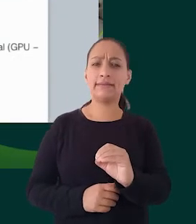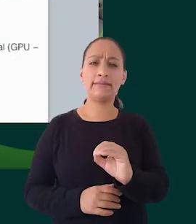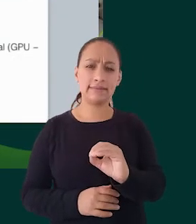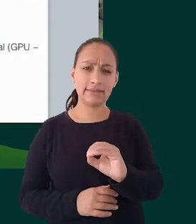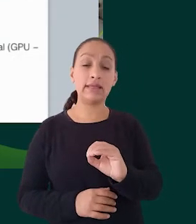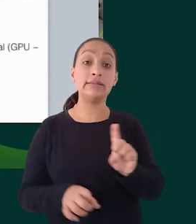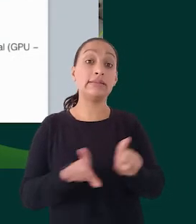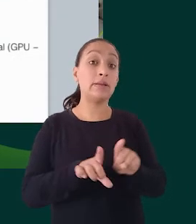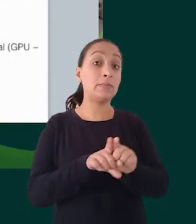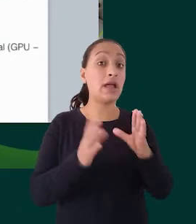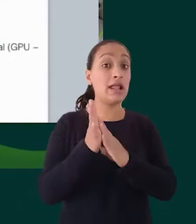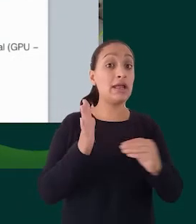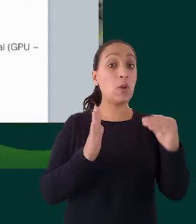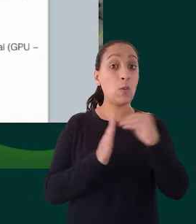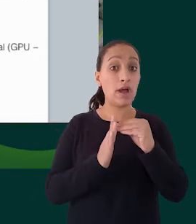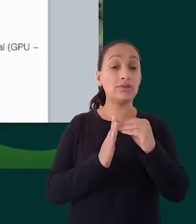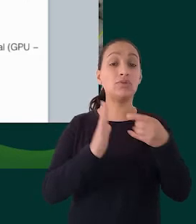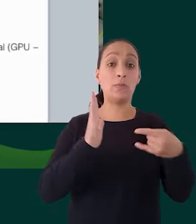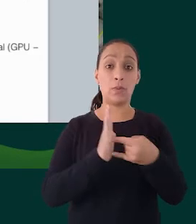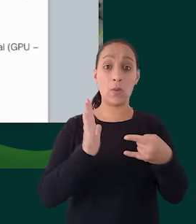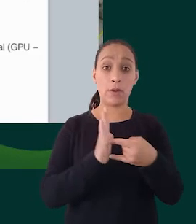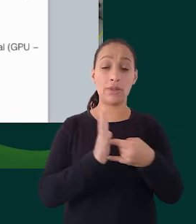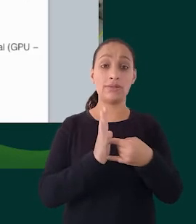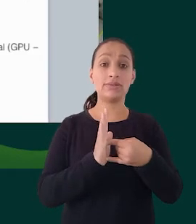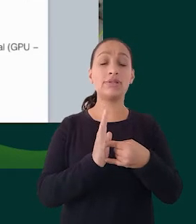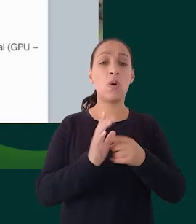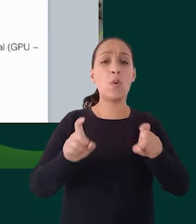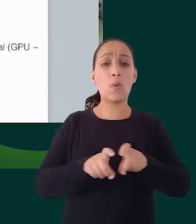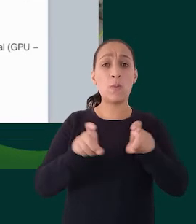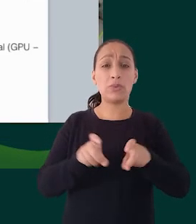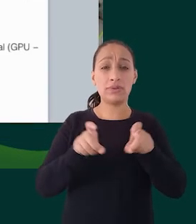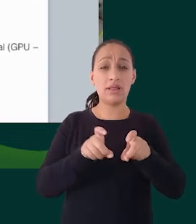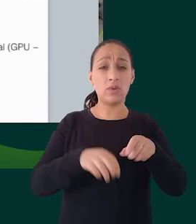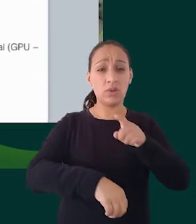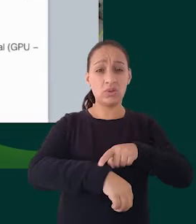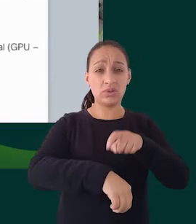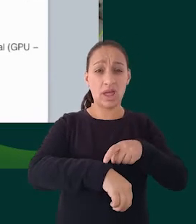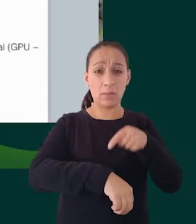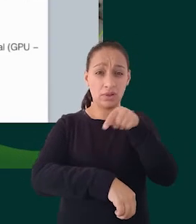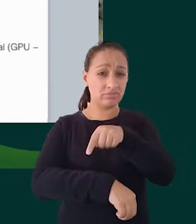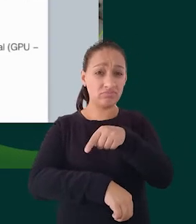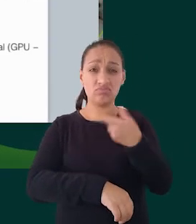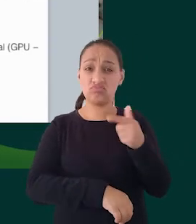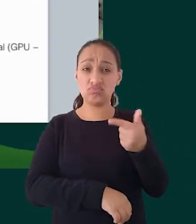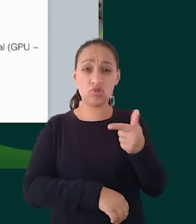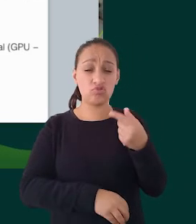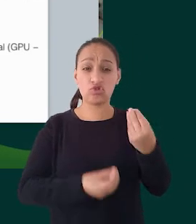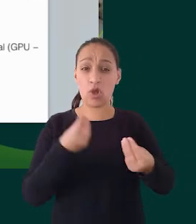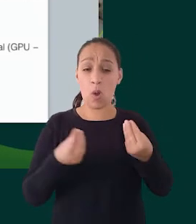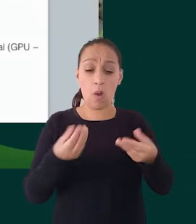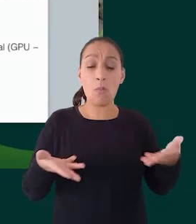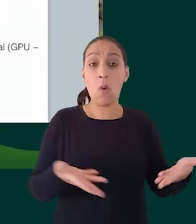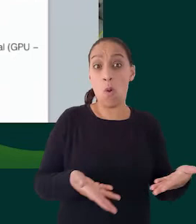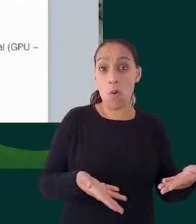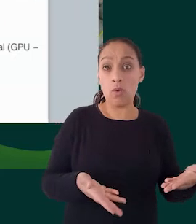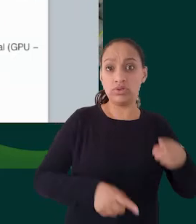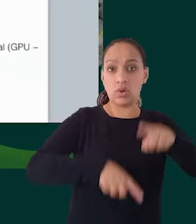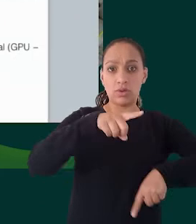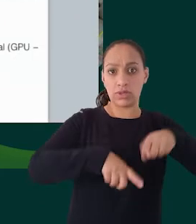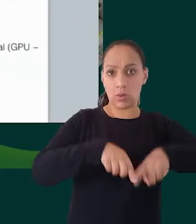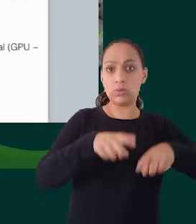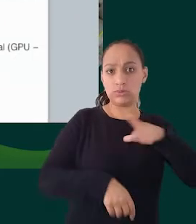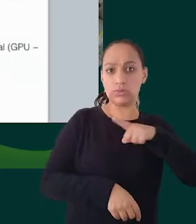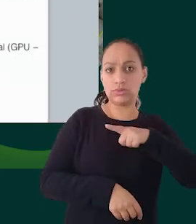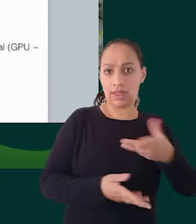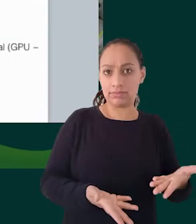as linguagens de programação e máquinas da época não tinham tantos recursos como temos hoje. Então, a partir da